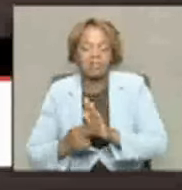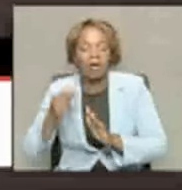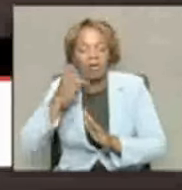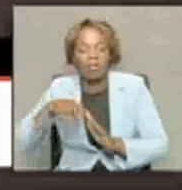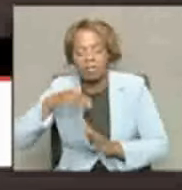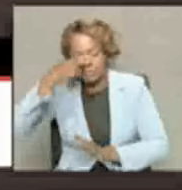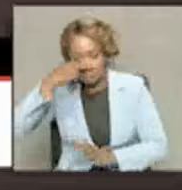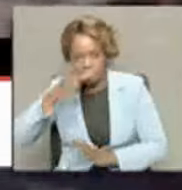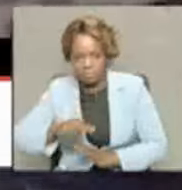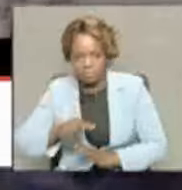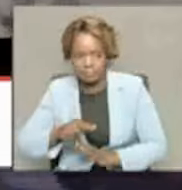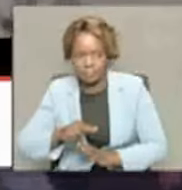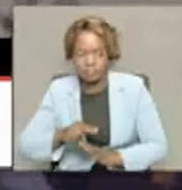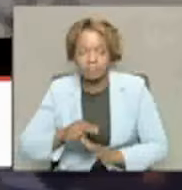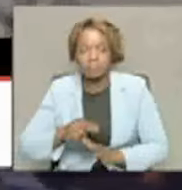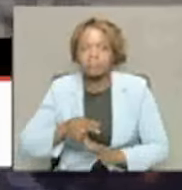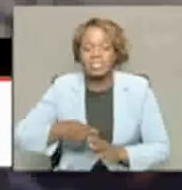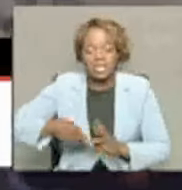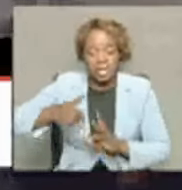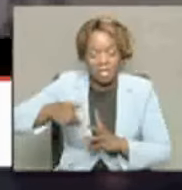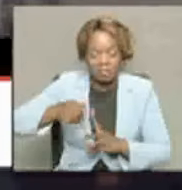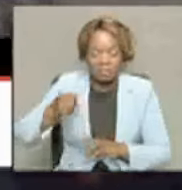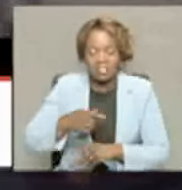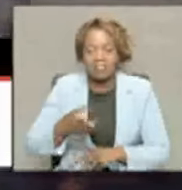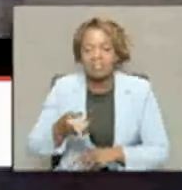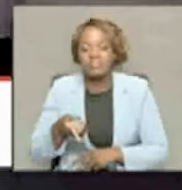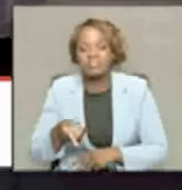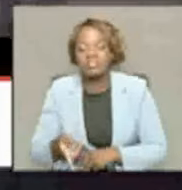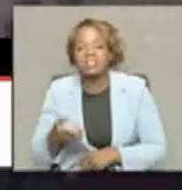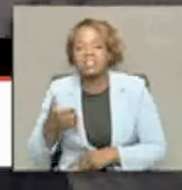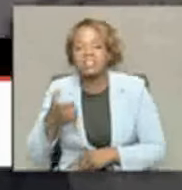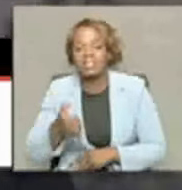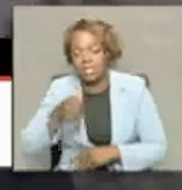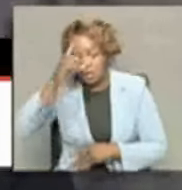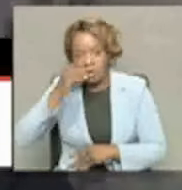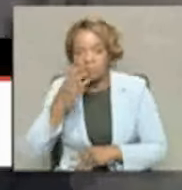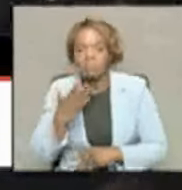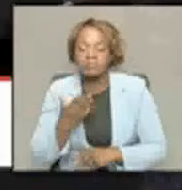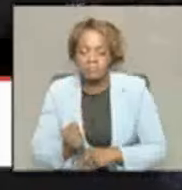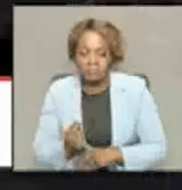A 26 de julho de 1995, foi agraciado com o